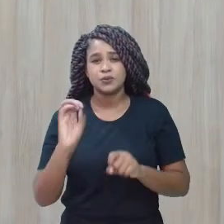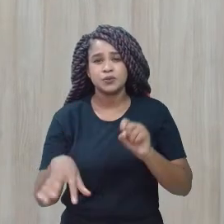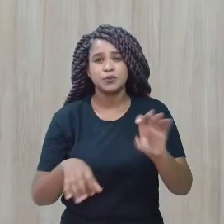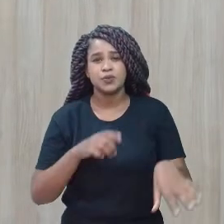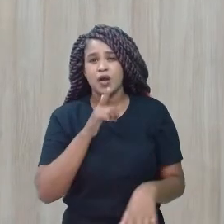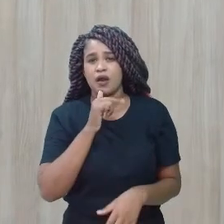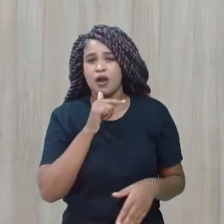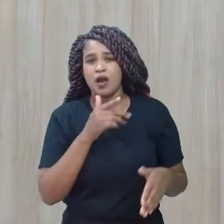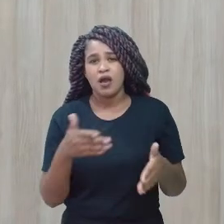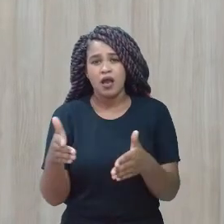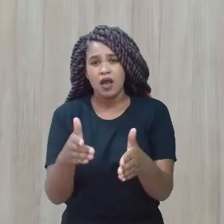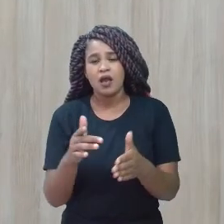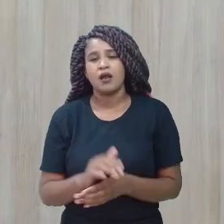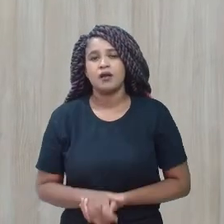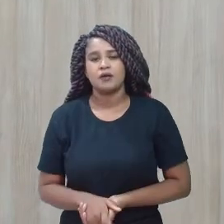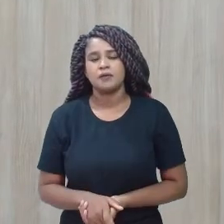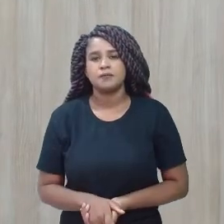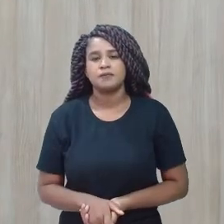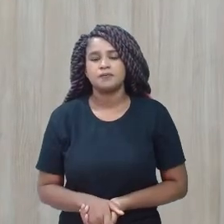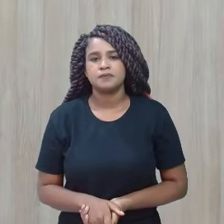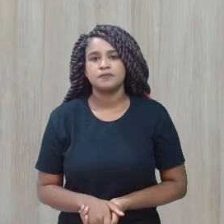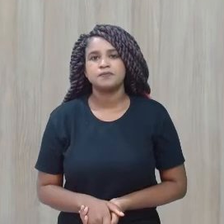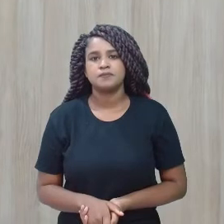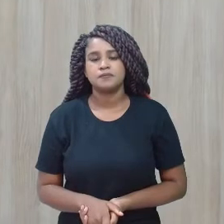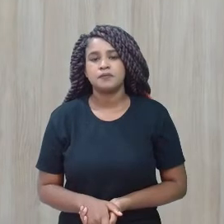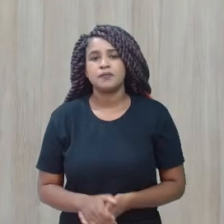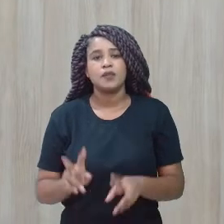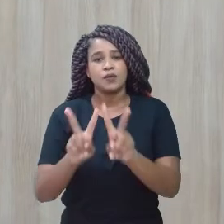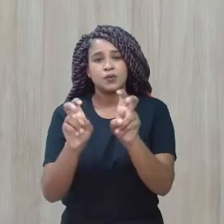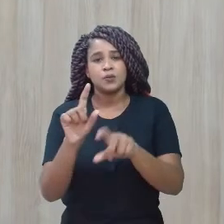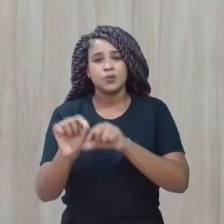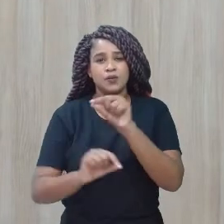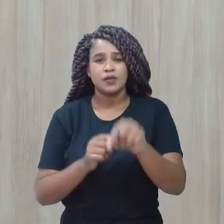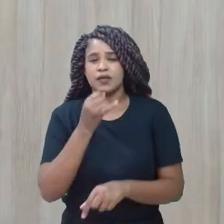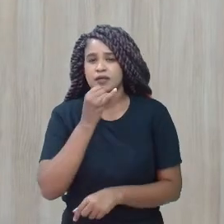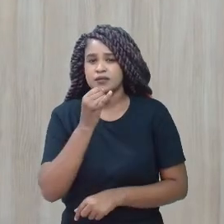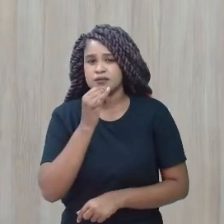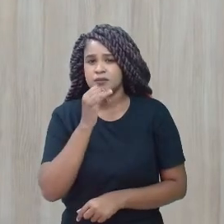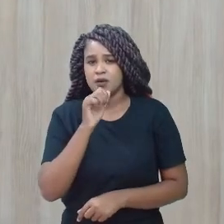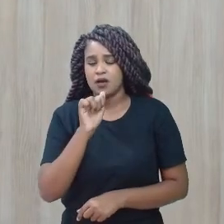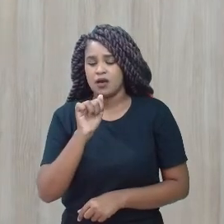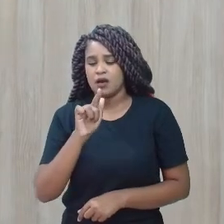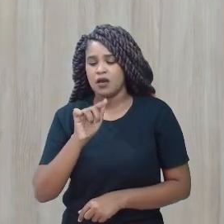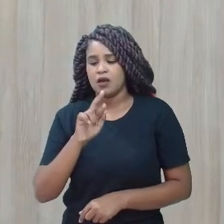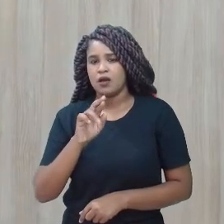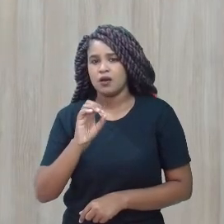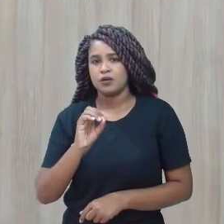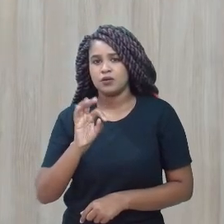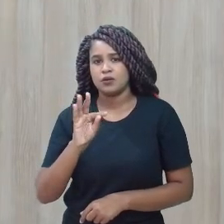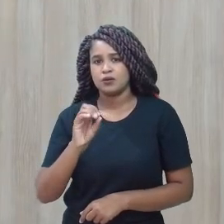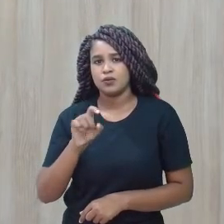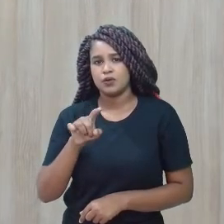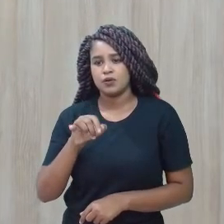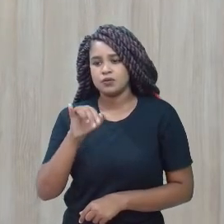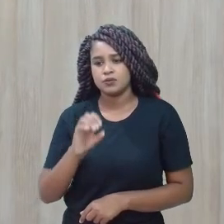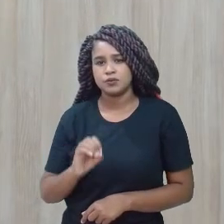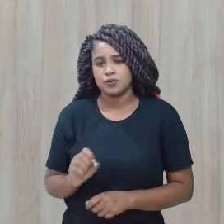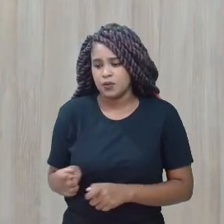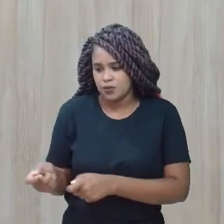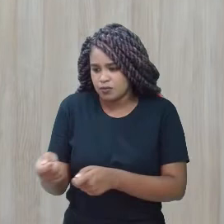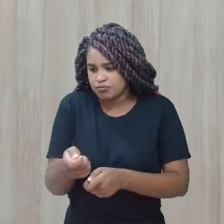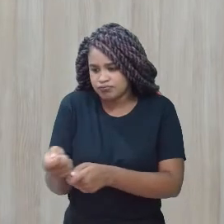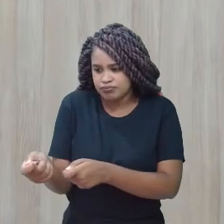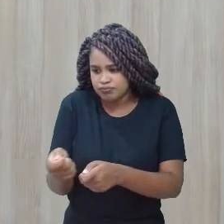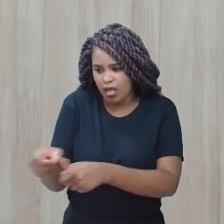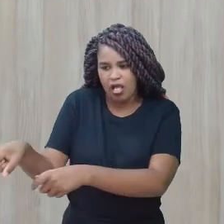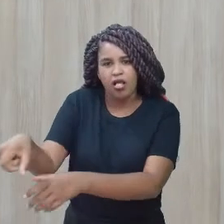né? Tem a questão dos agrotóxicos que a gente utiliza na agricultura, que é um dos fatores que